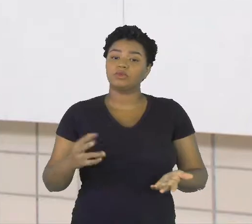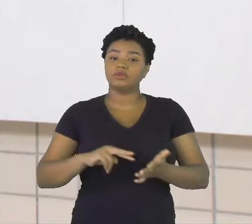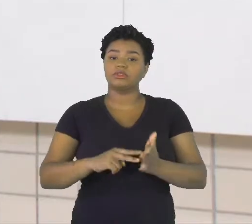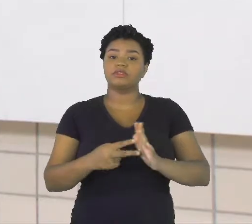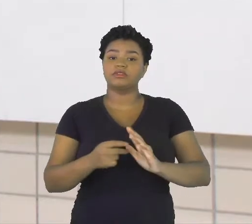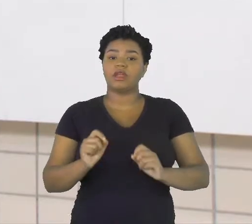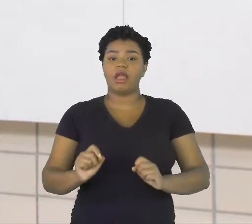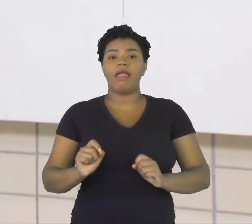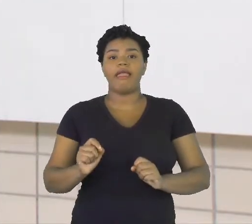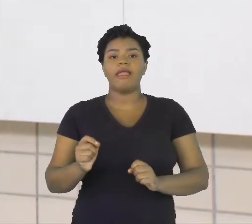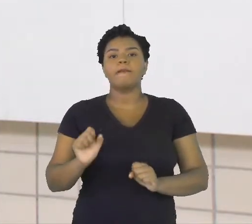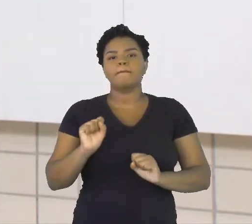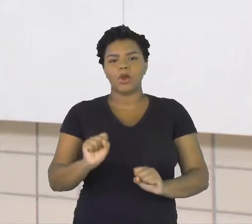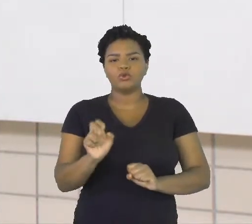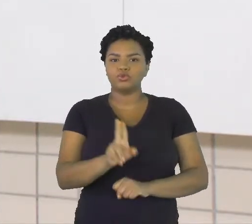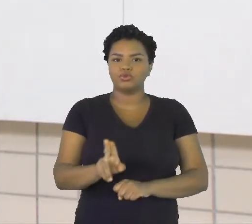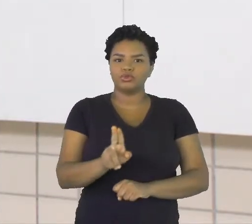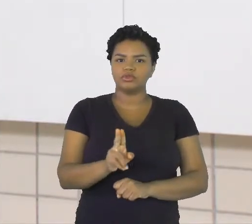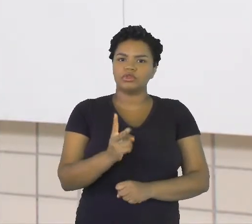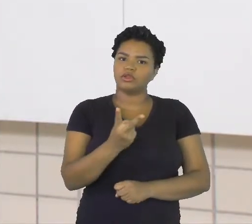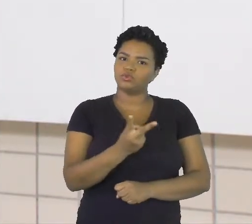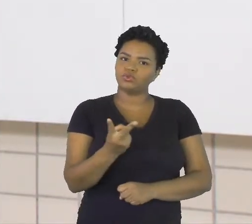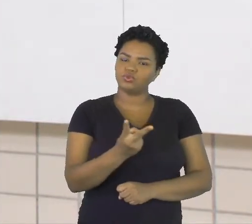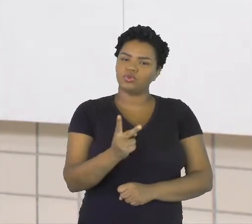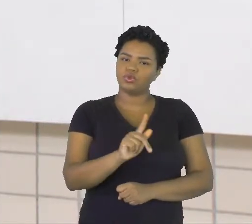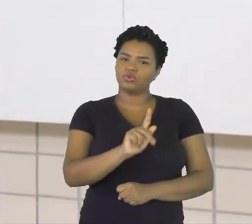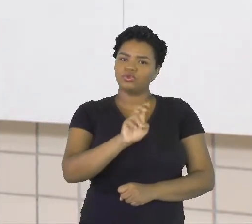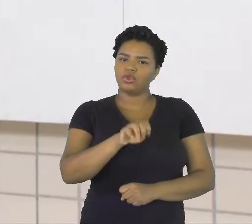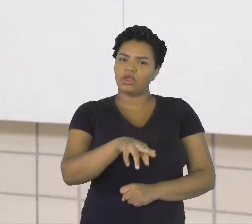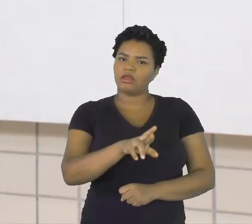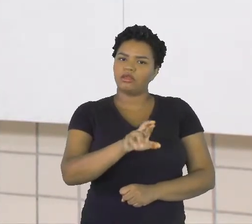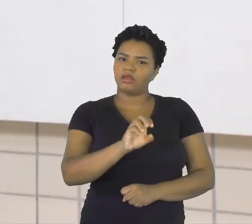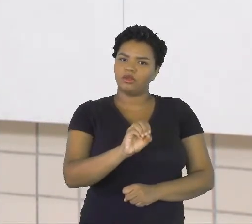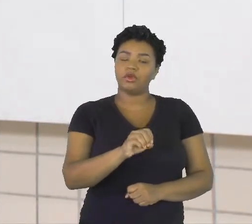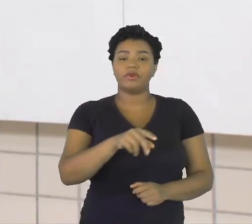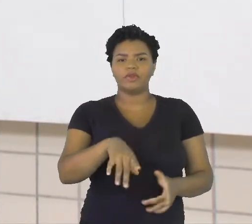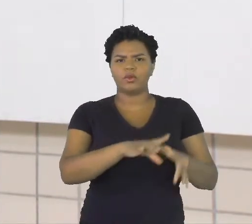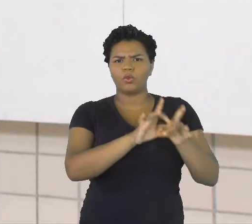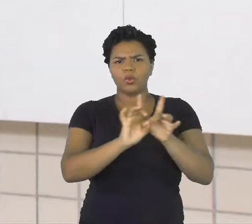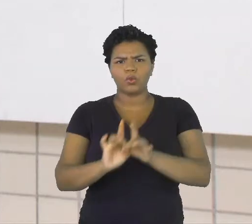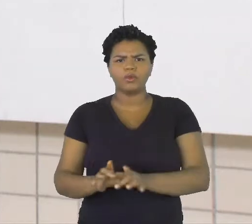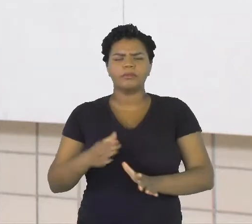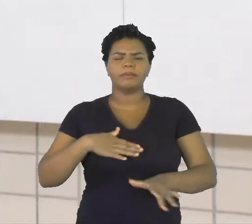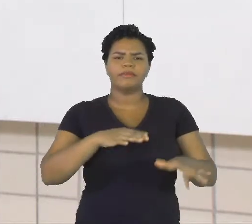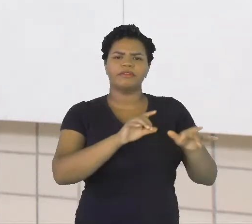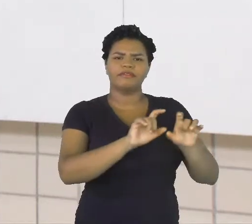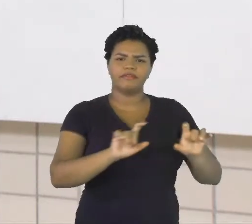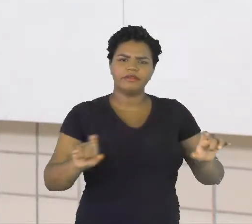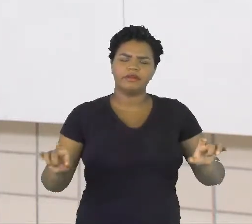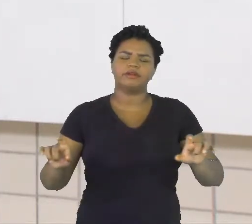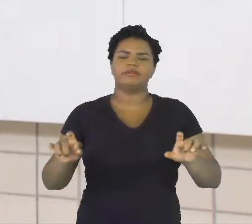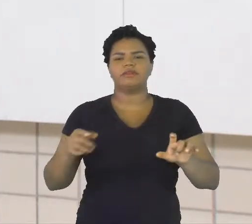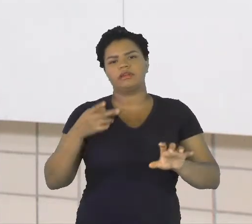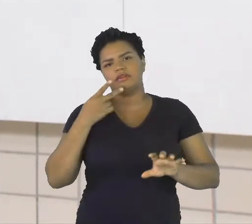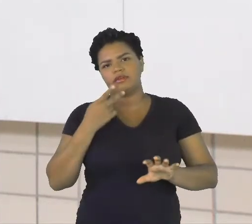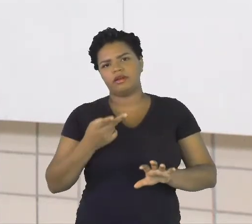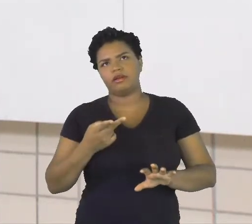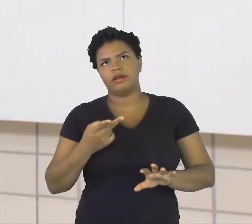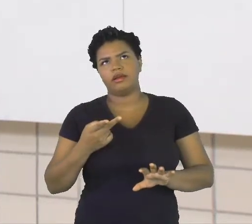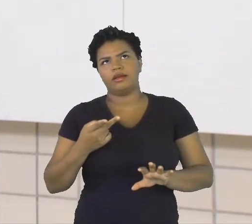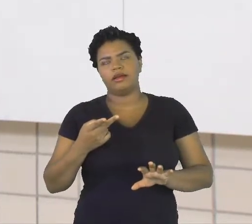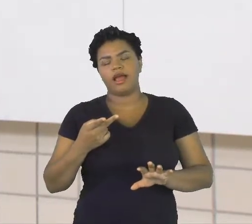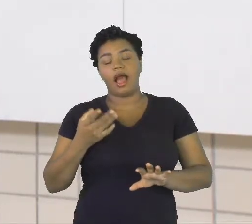dois gêneros. Então, no contexto do meu texto, no contexto da minha frase, eu vou saber se eu vou estar falando